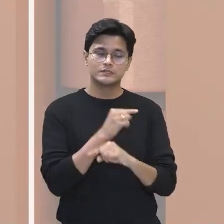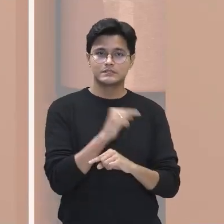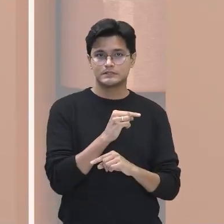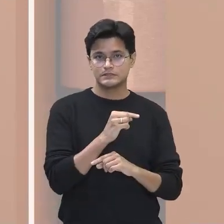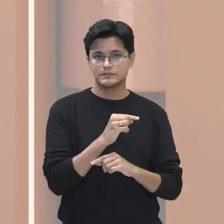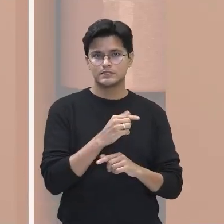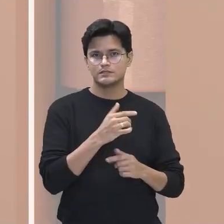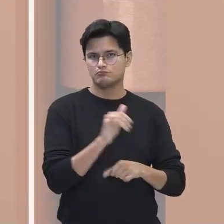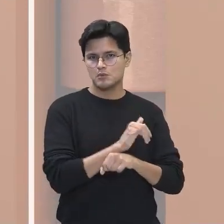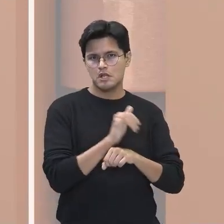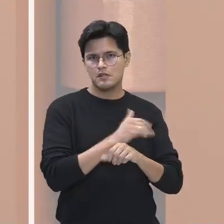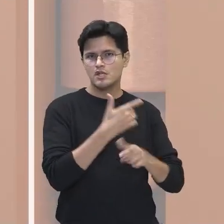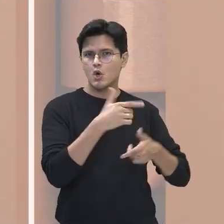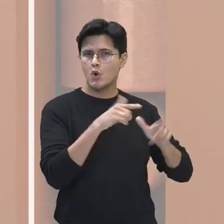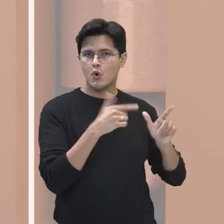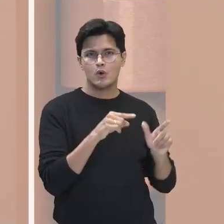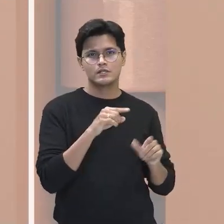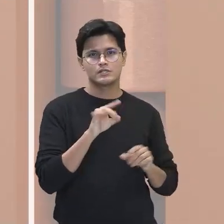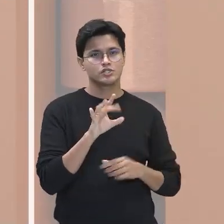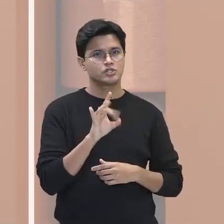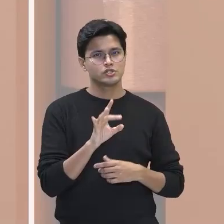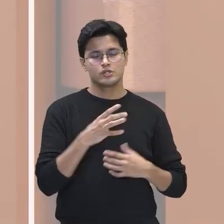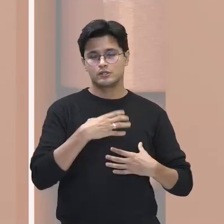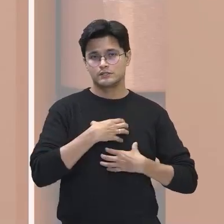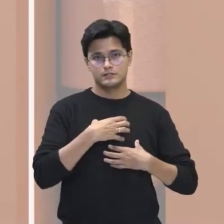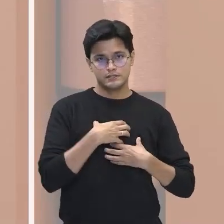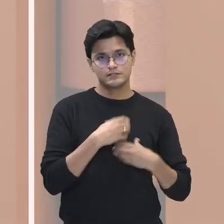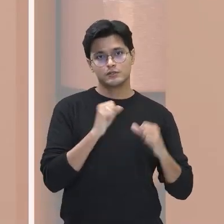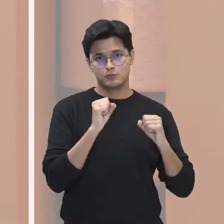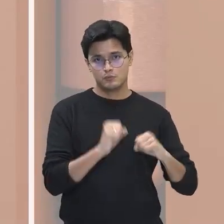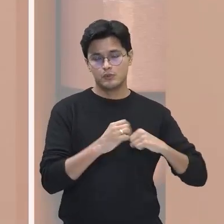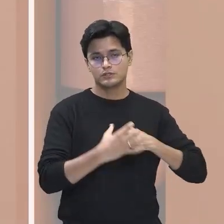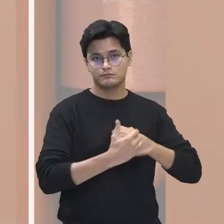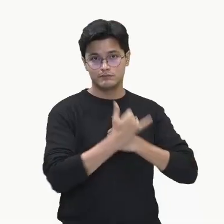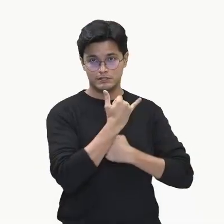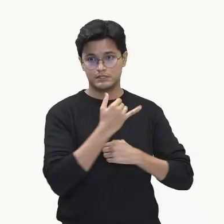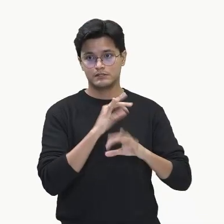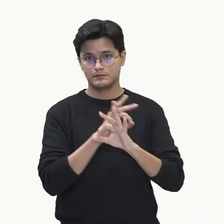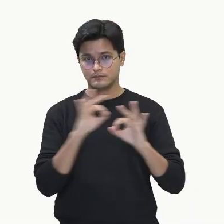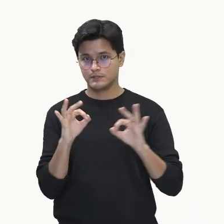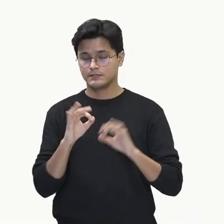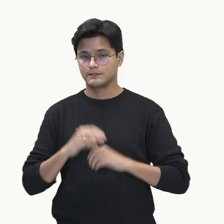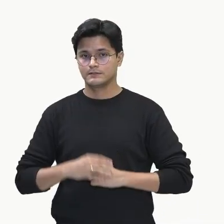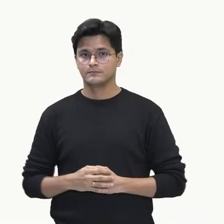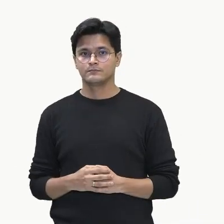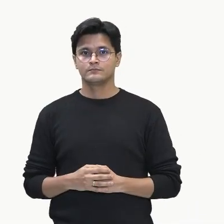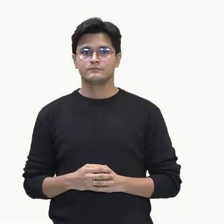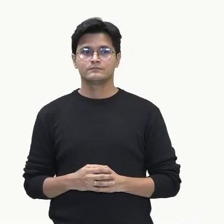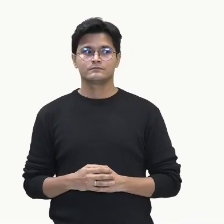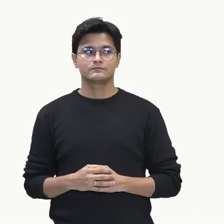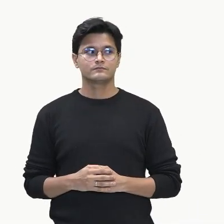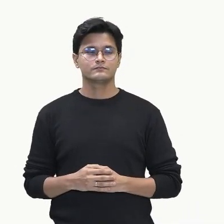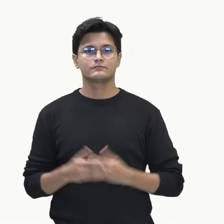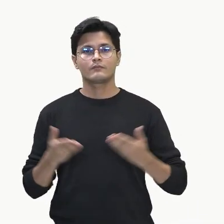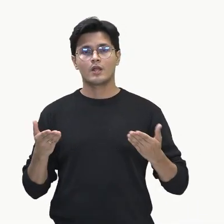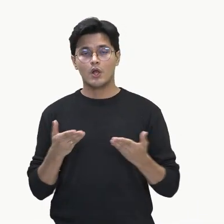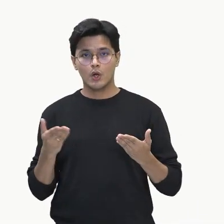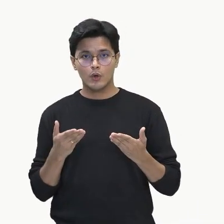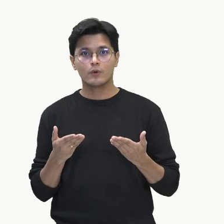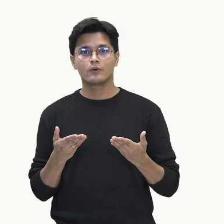mera sensação e vai nos enganar. Perfeito, então? Então vamos lá, olha só. Só os